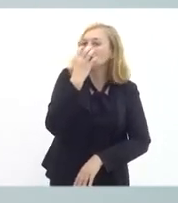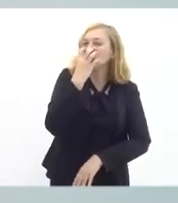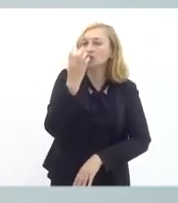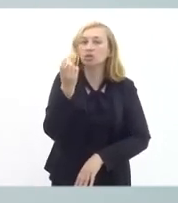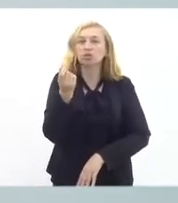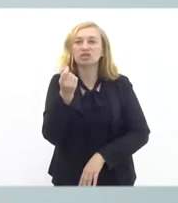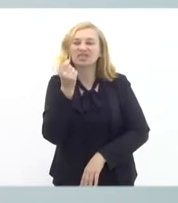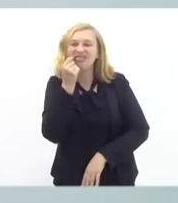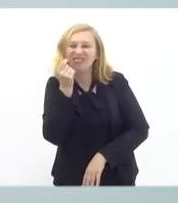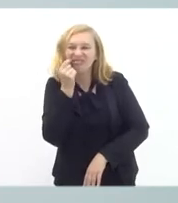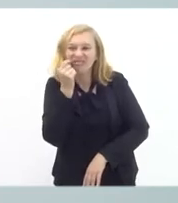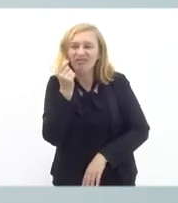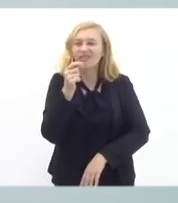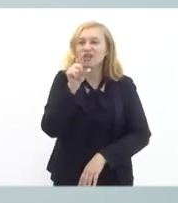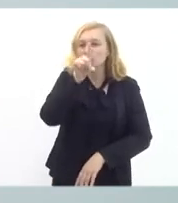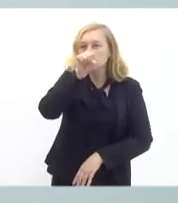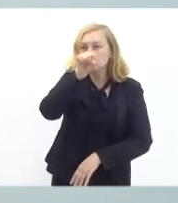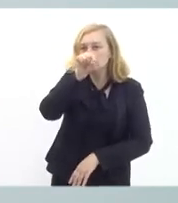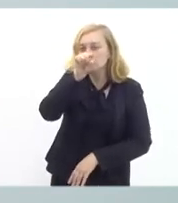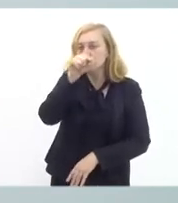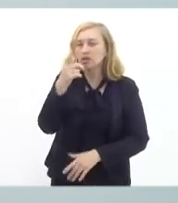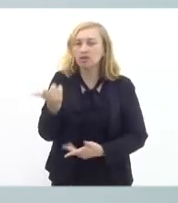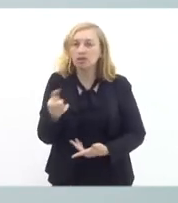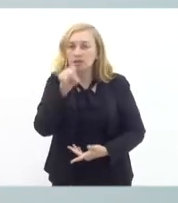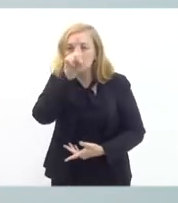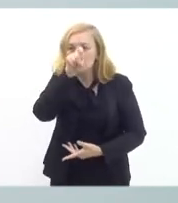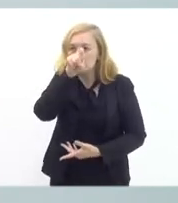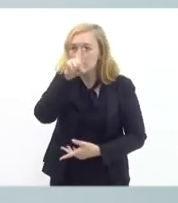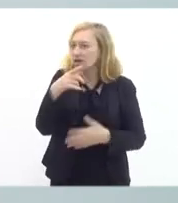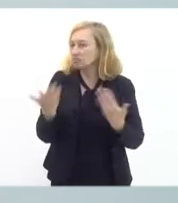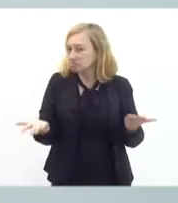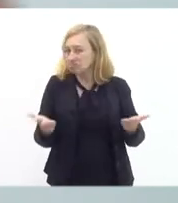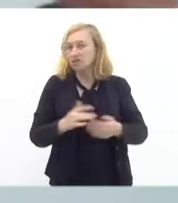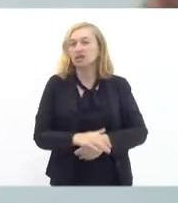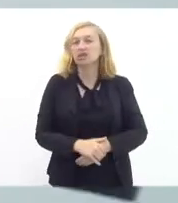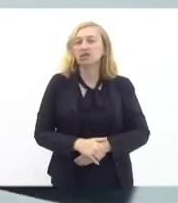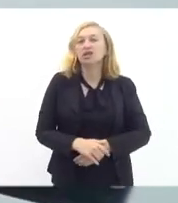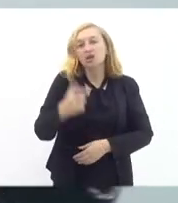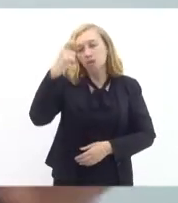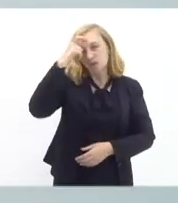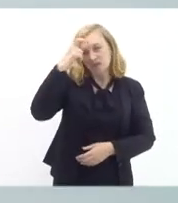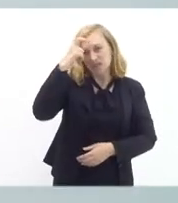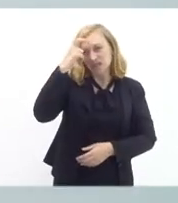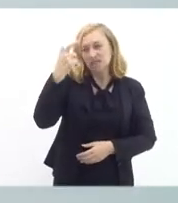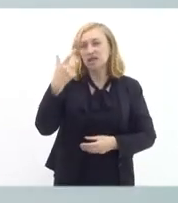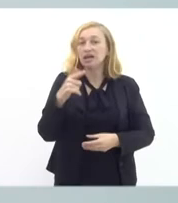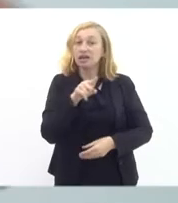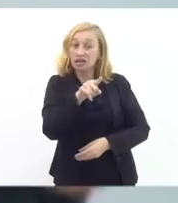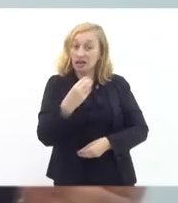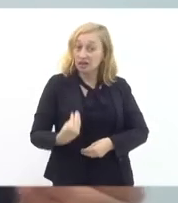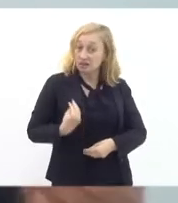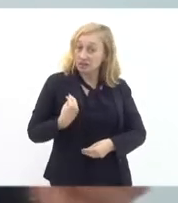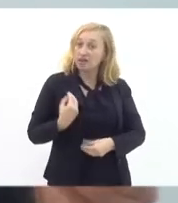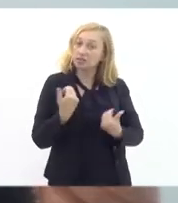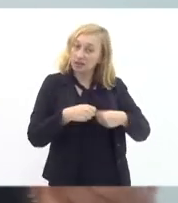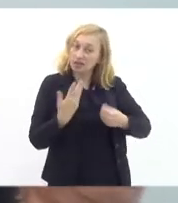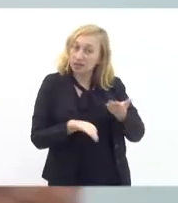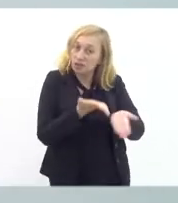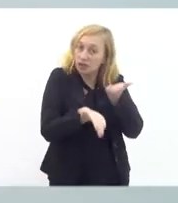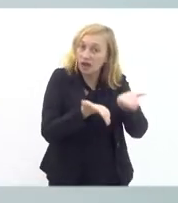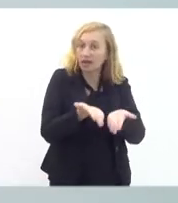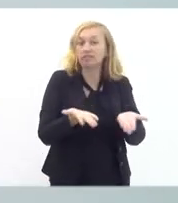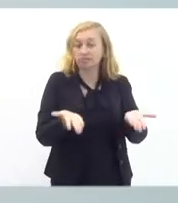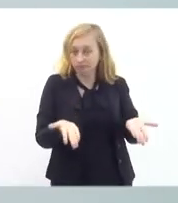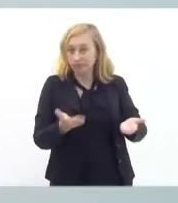roedor, periquito, papagaio, ou seja... conscientizar ela de que aquilo ali é uma vida e deve ser tratada da melhor